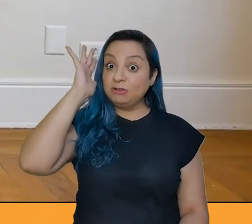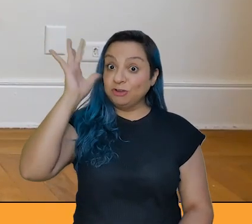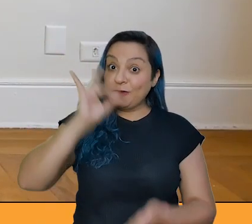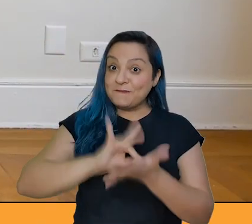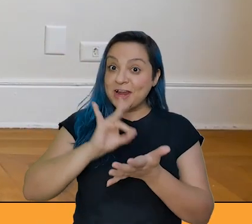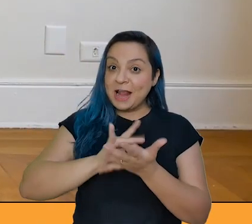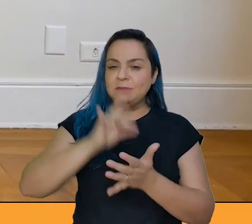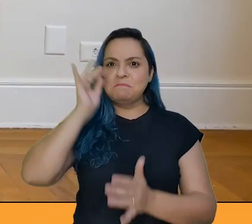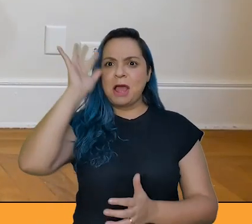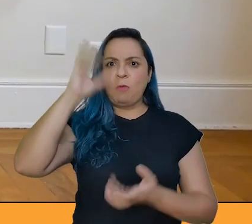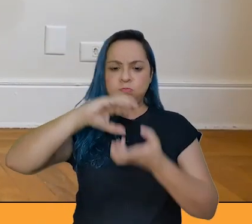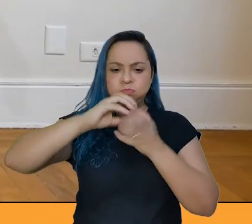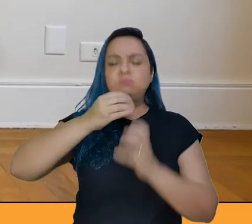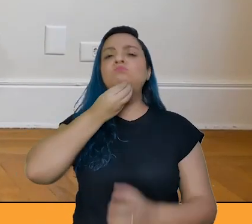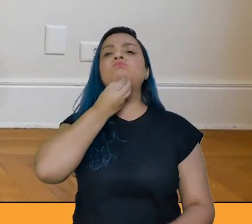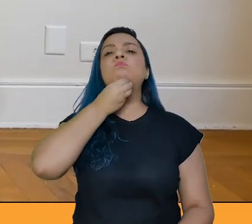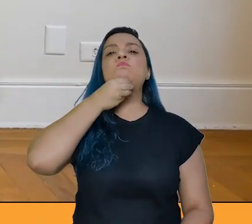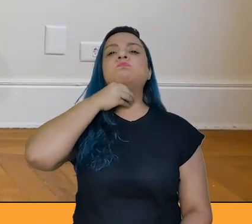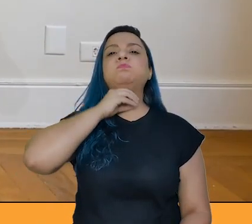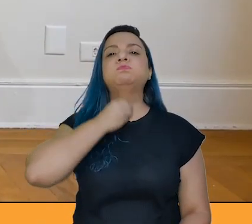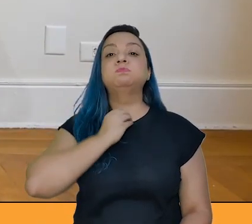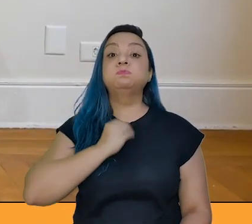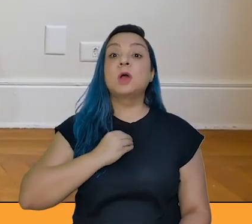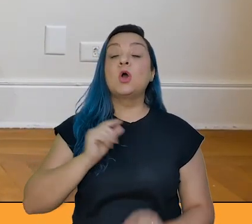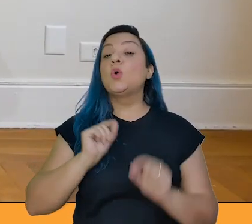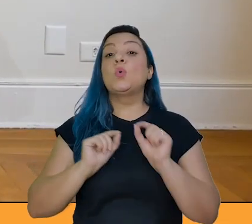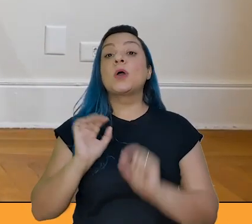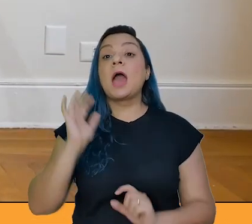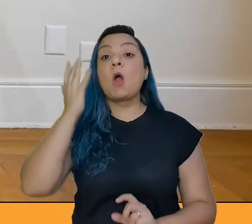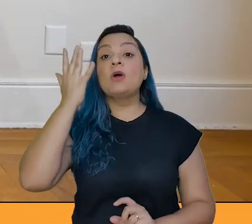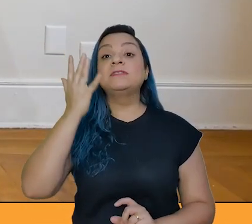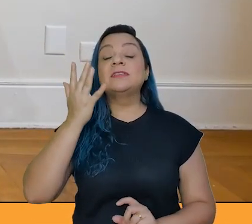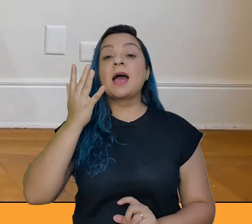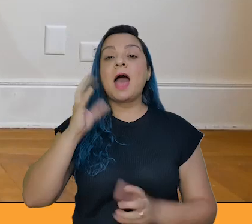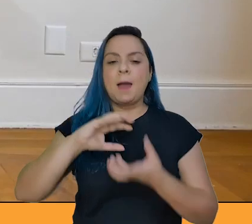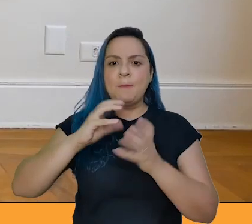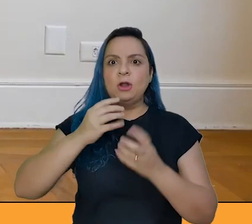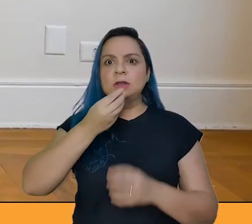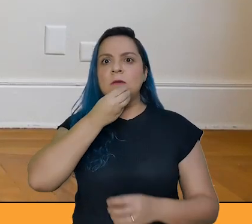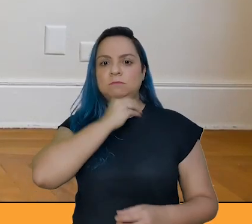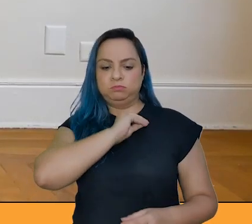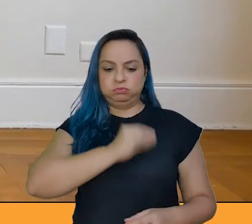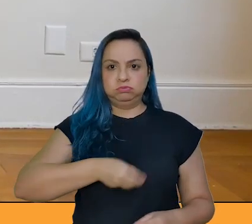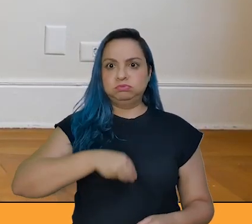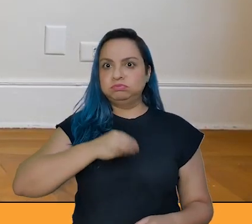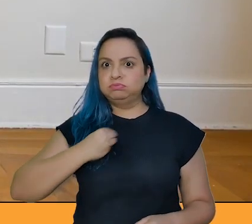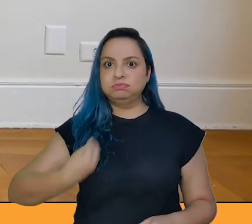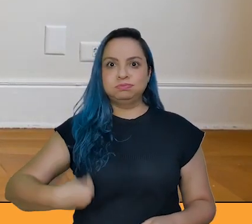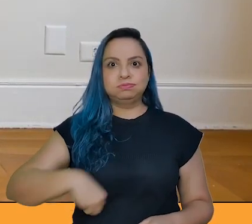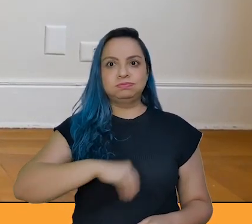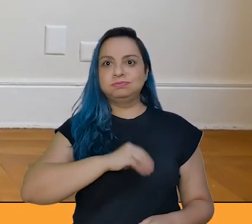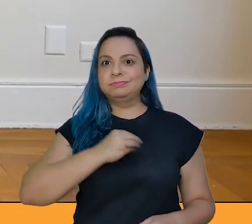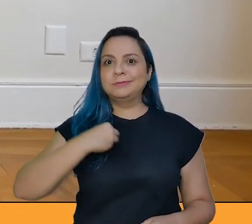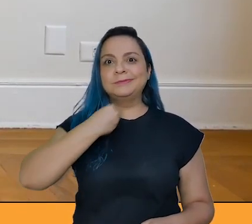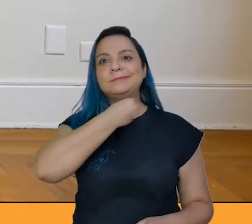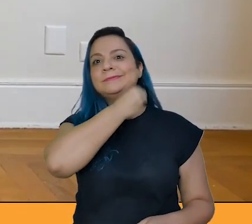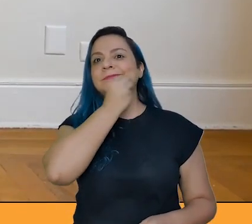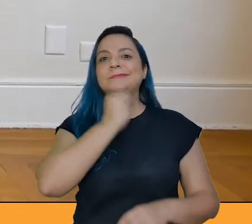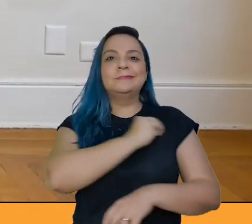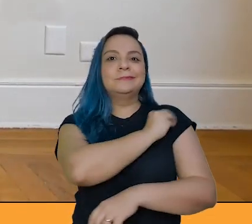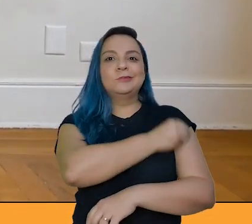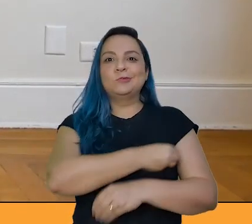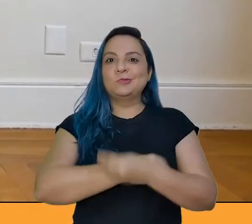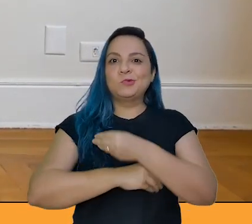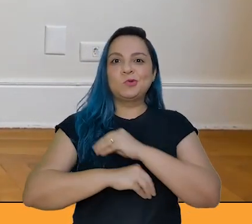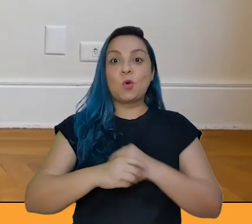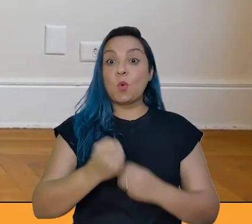mesmo essa bolinha. O que acontece? Essa bolinha, ela vai passar por todo o corpo de vocês. Ela passa a mão pelos